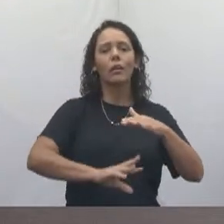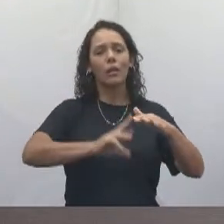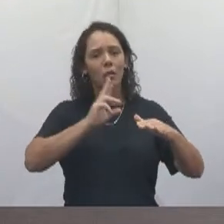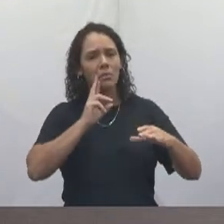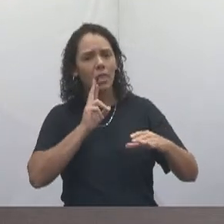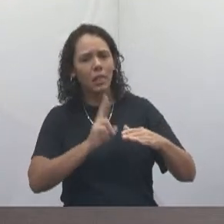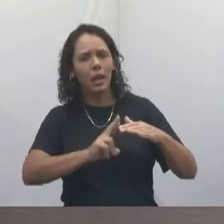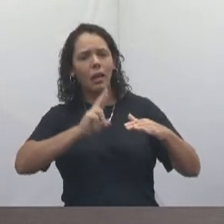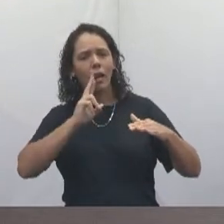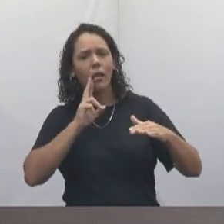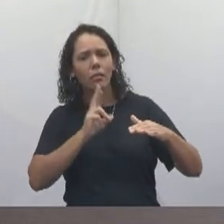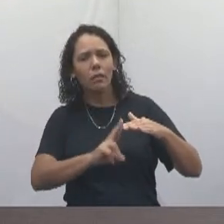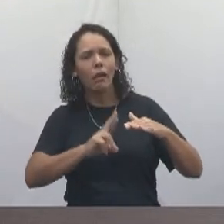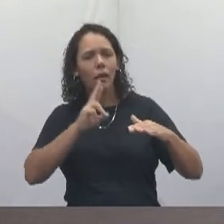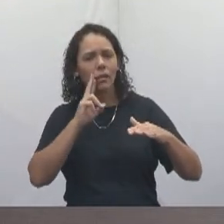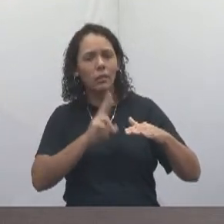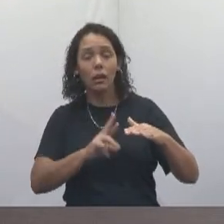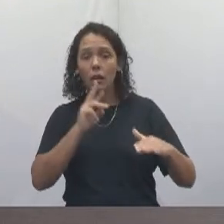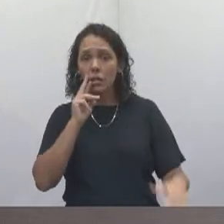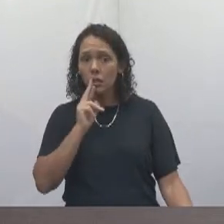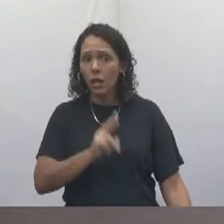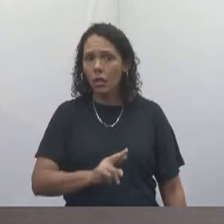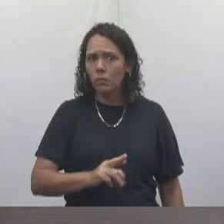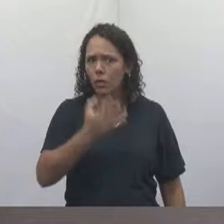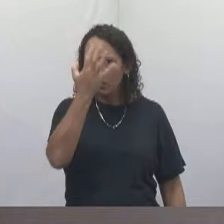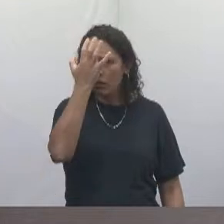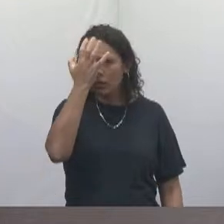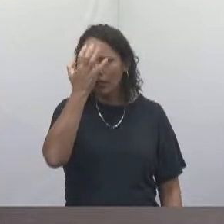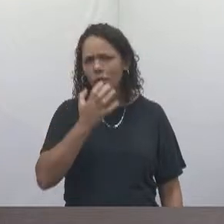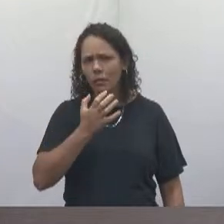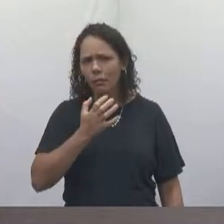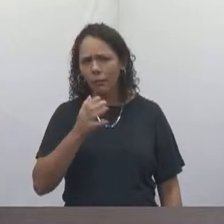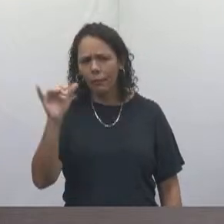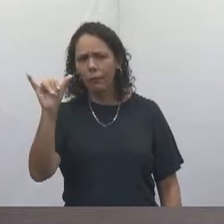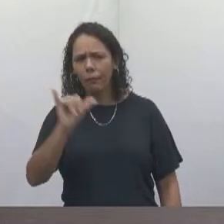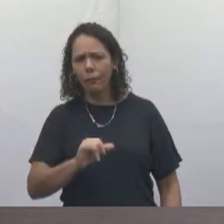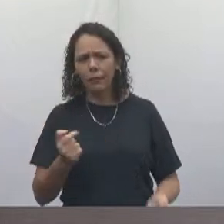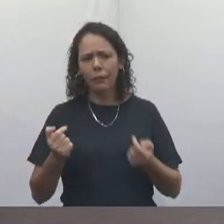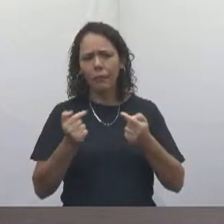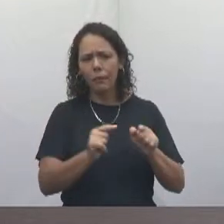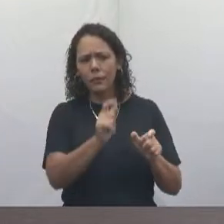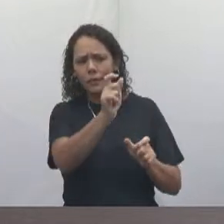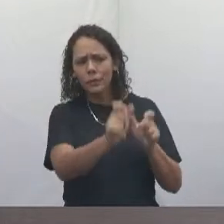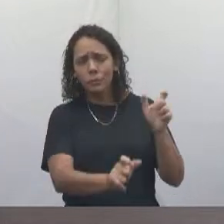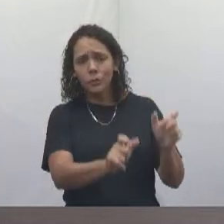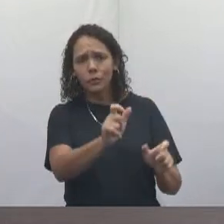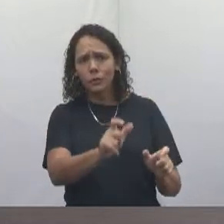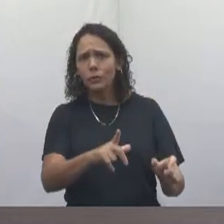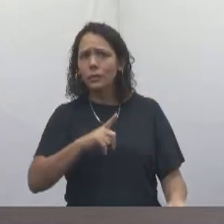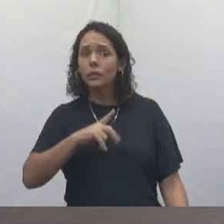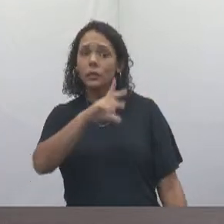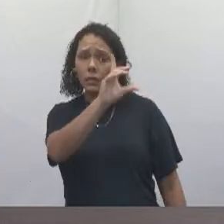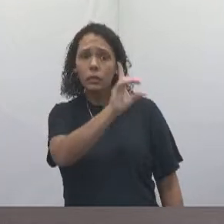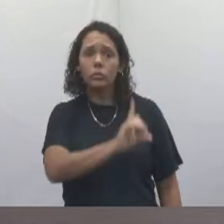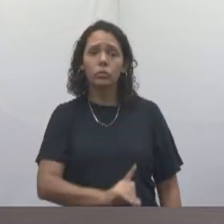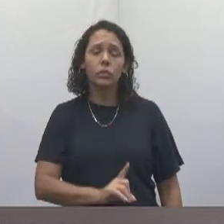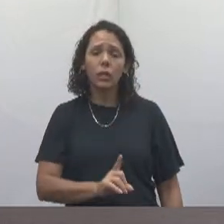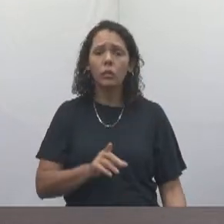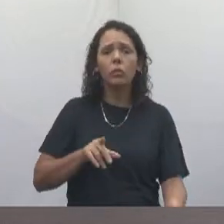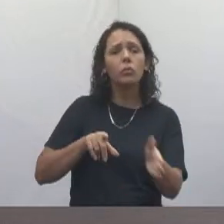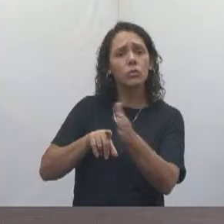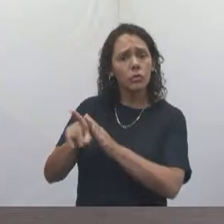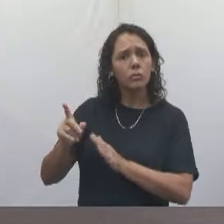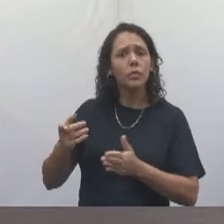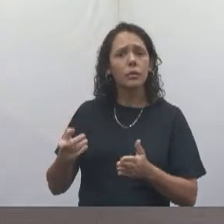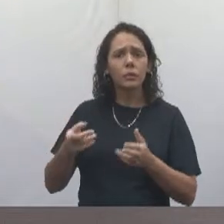respostas bastante ríspidas contra munícipes que têm todo o direito de lhe fazer